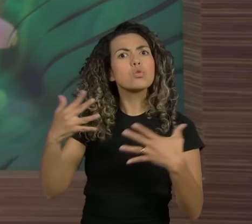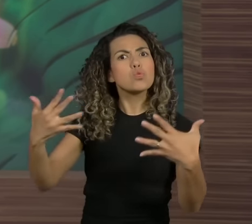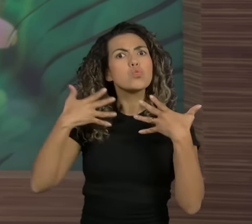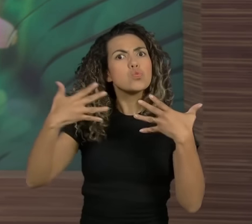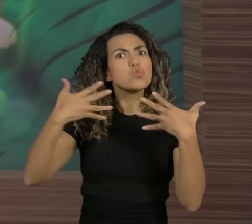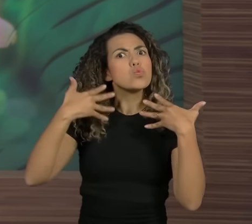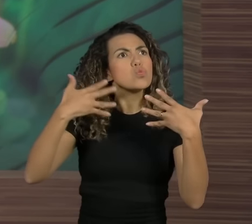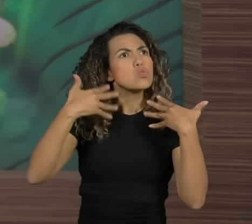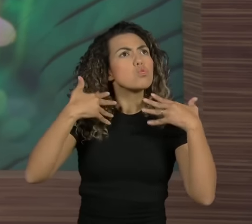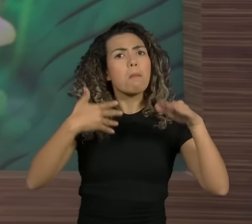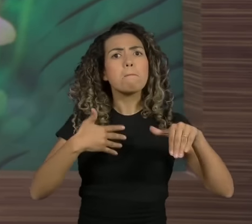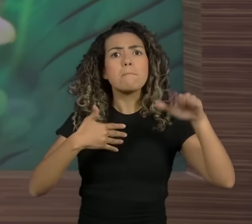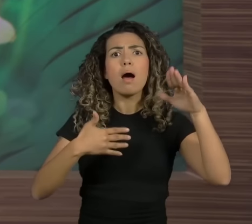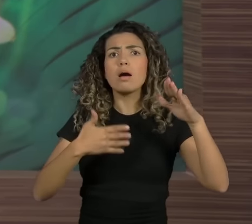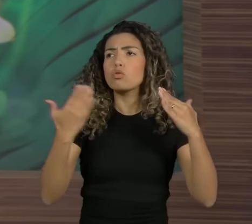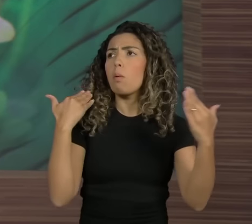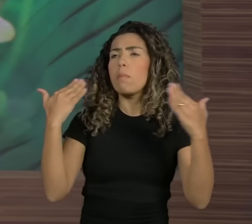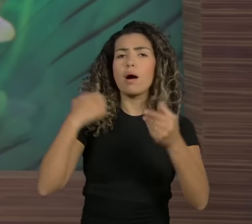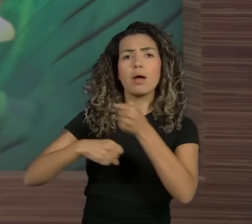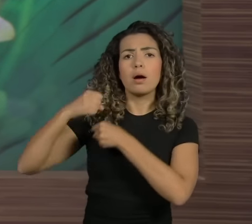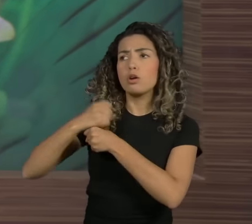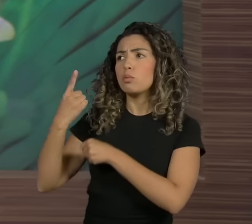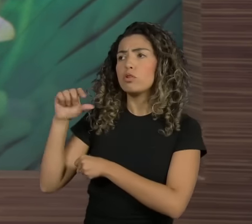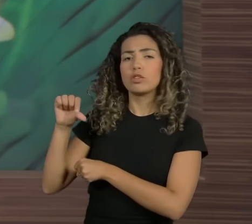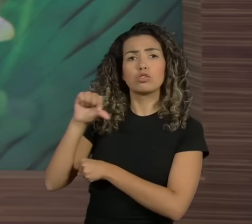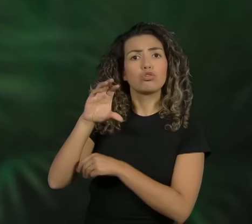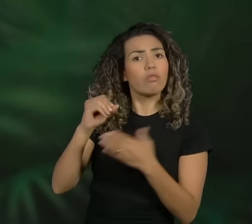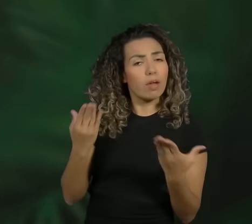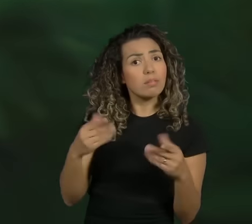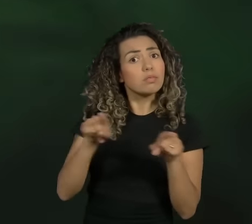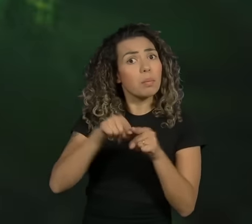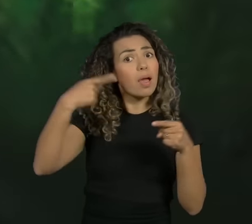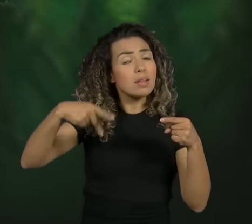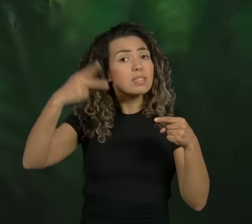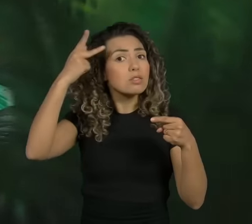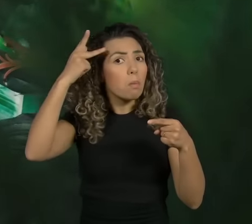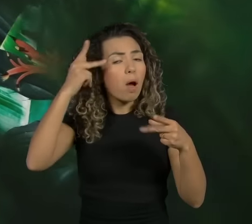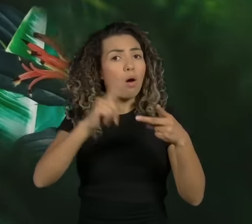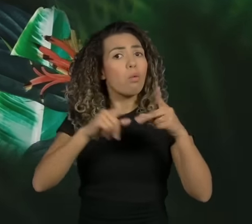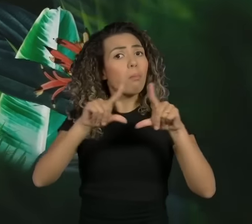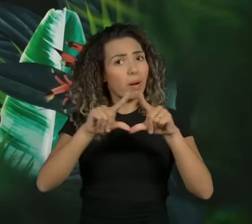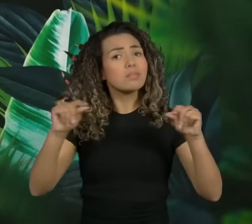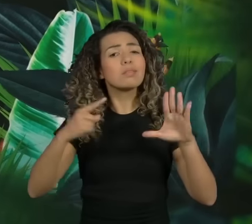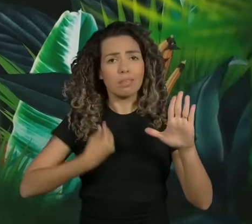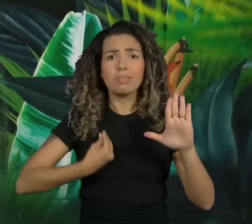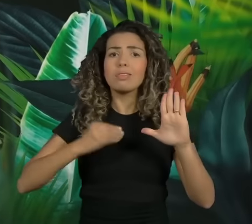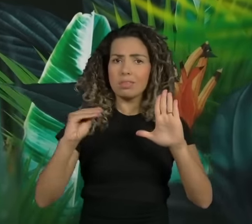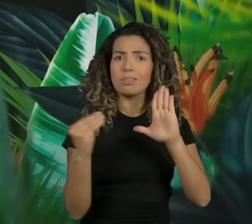de 90. São Paulo e Brasília estão na lista.